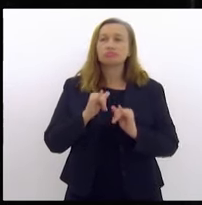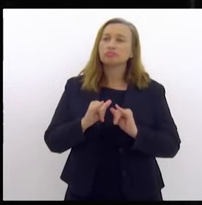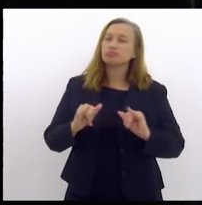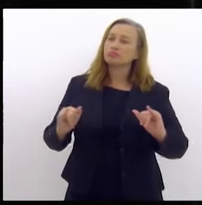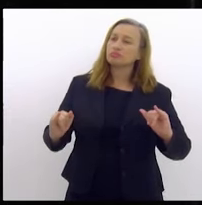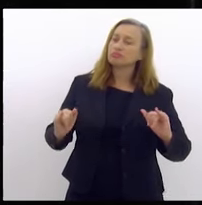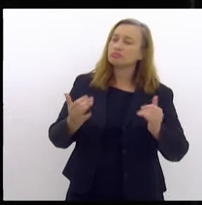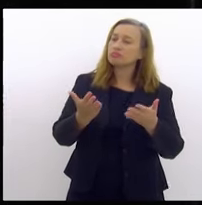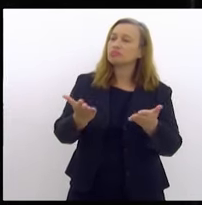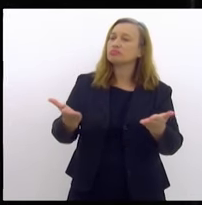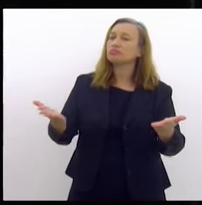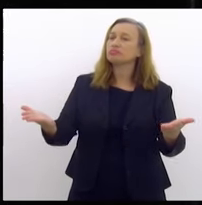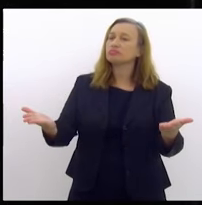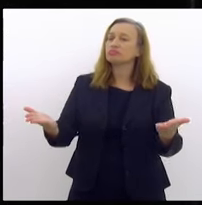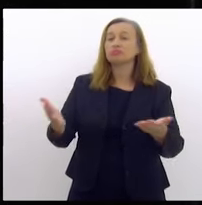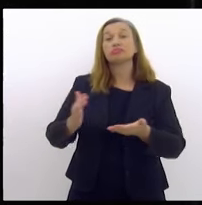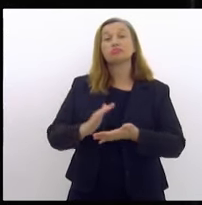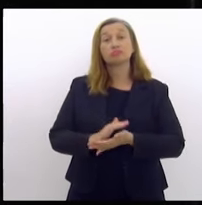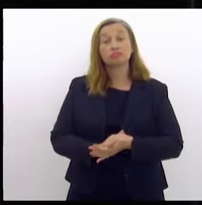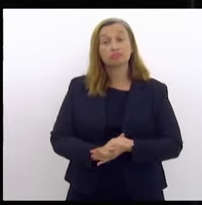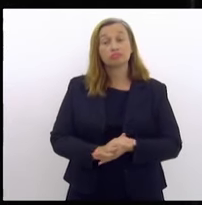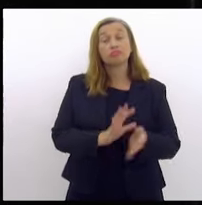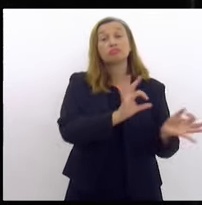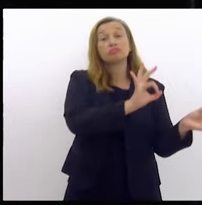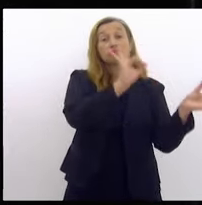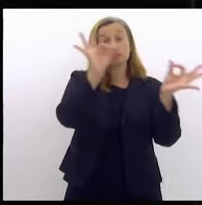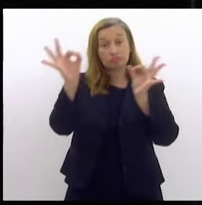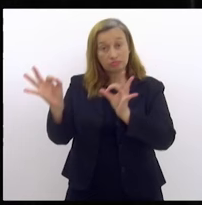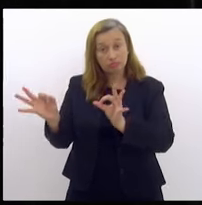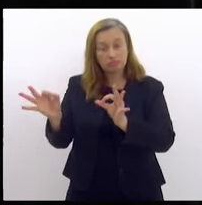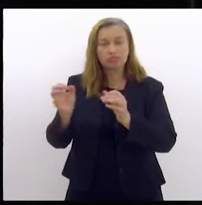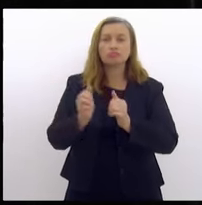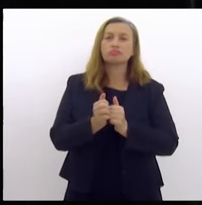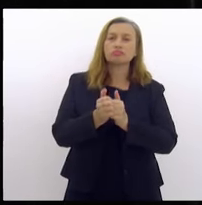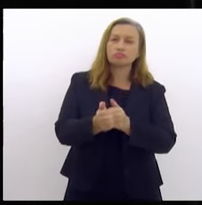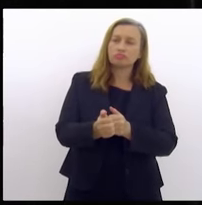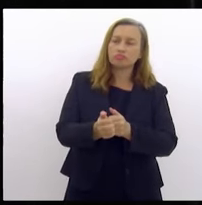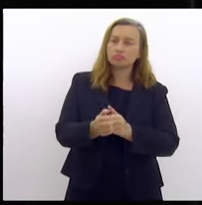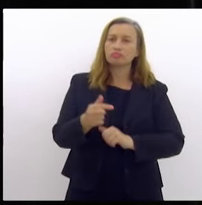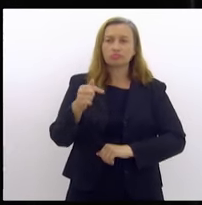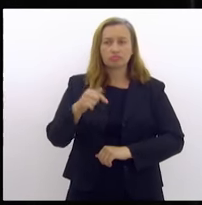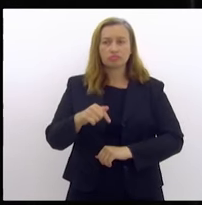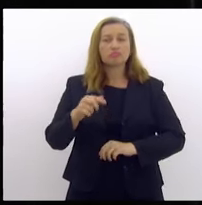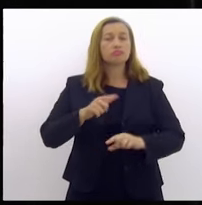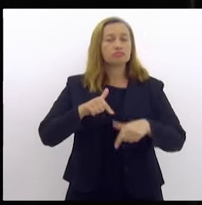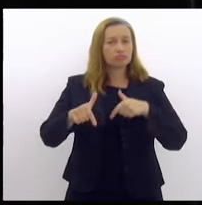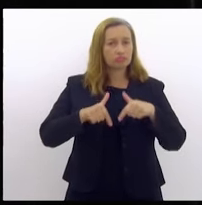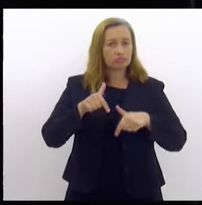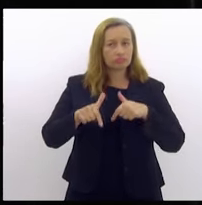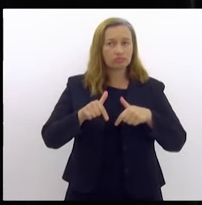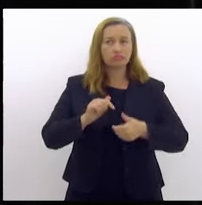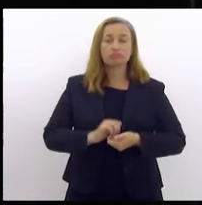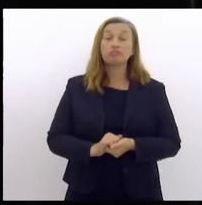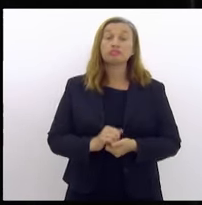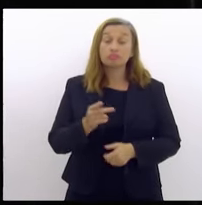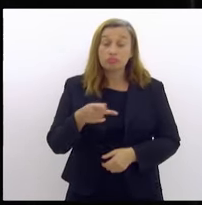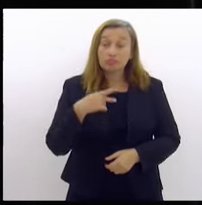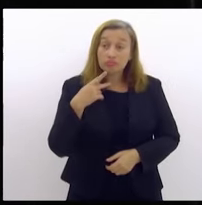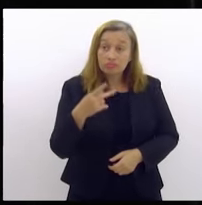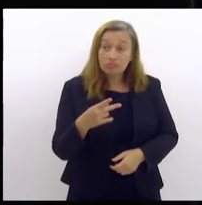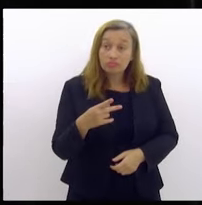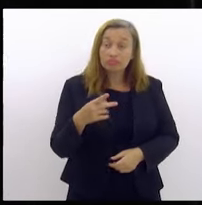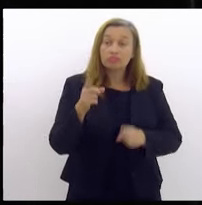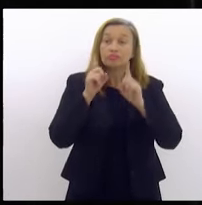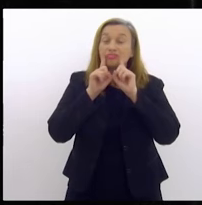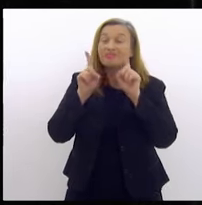a todos que nos assistem, que acompanham conosco aqui o nosso trabalho, e dizer sobre